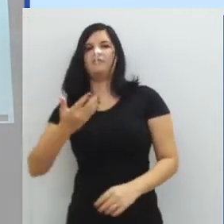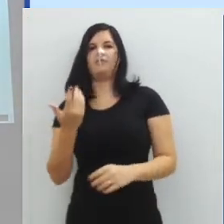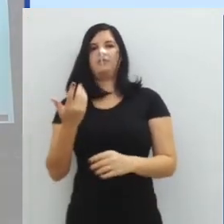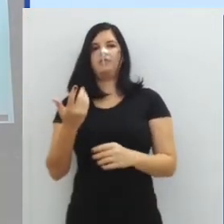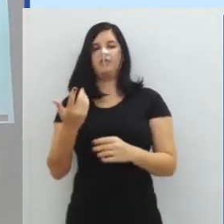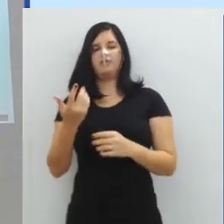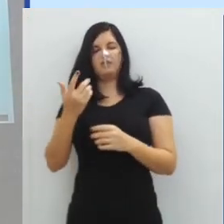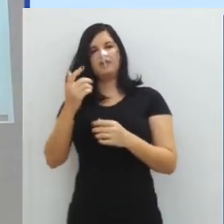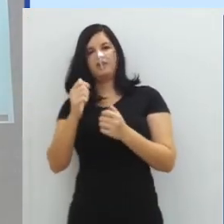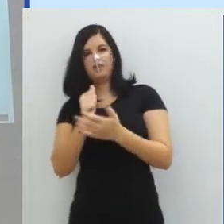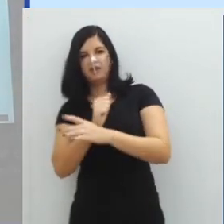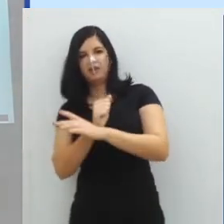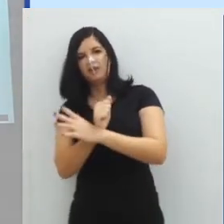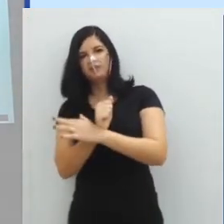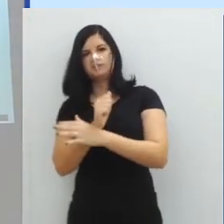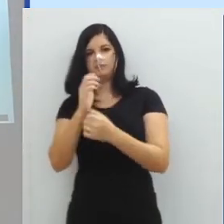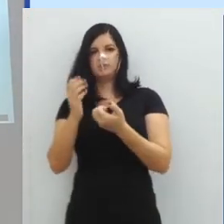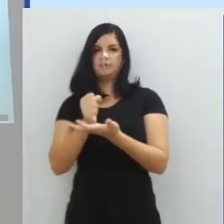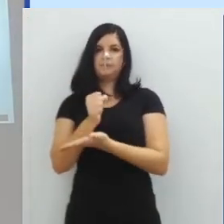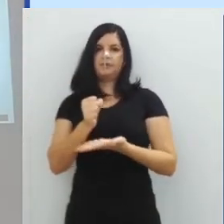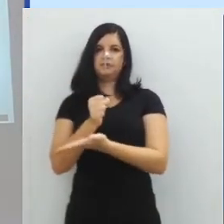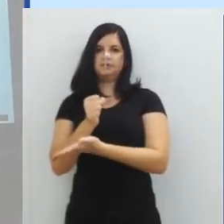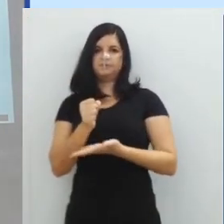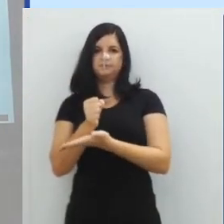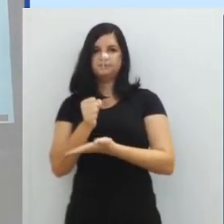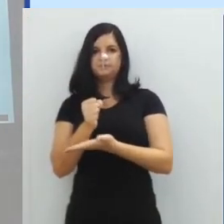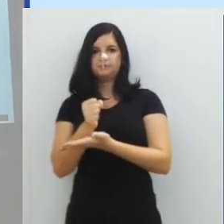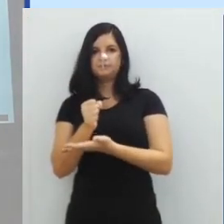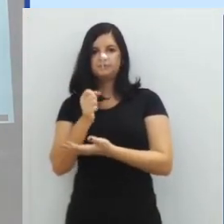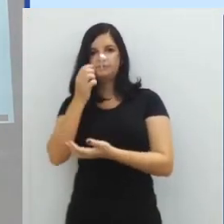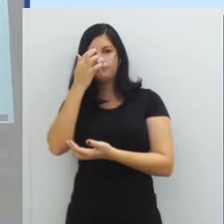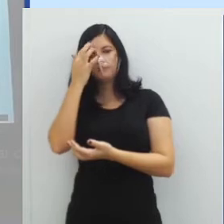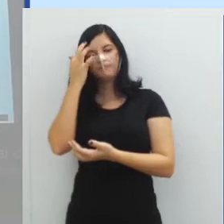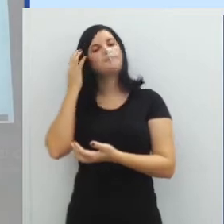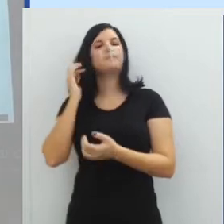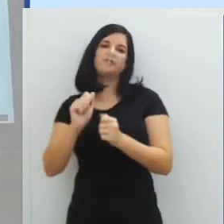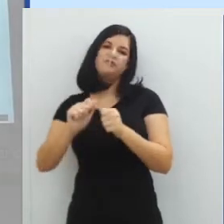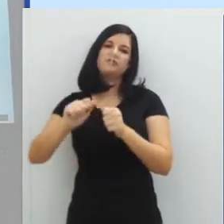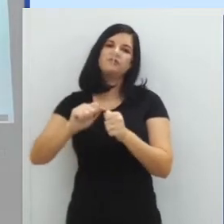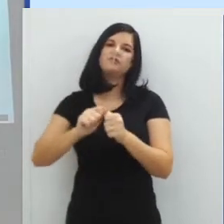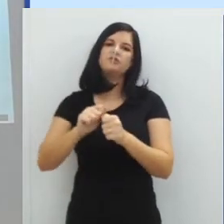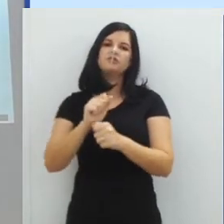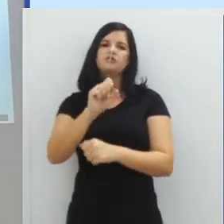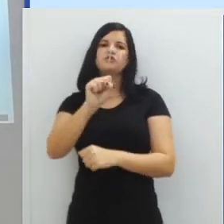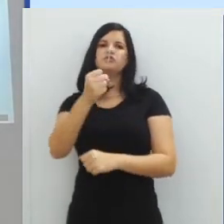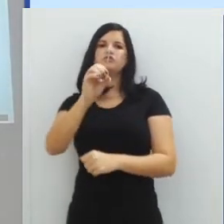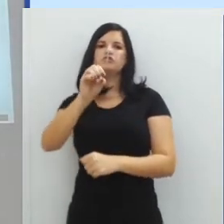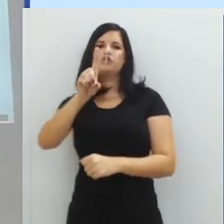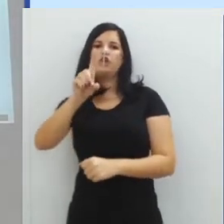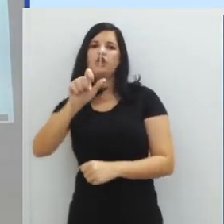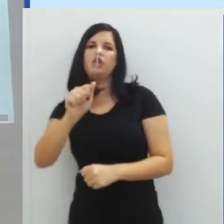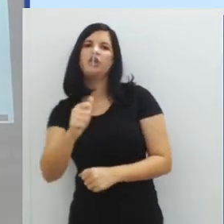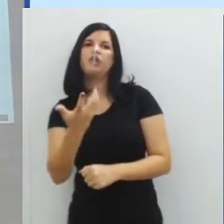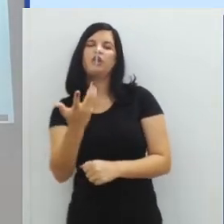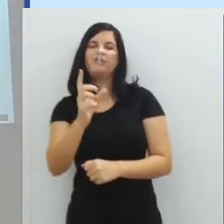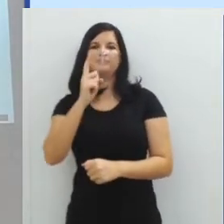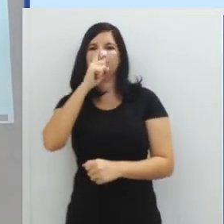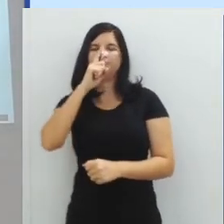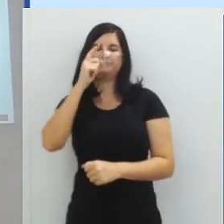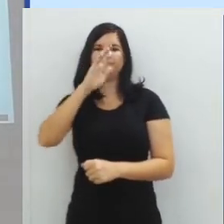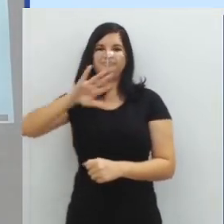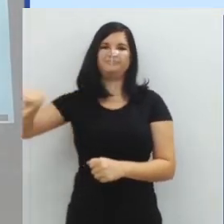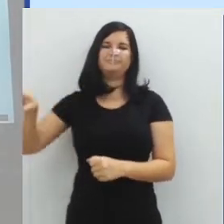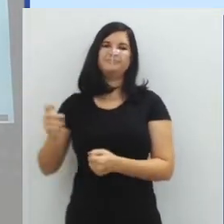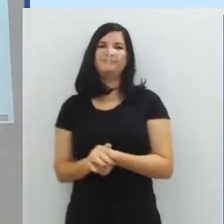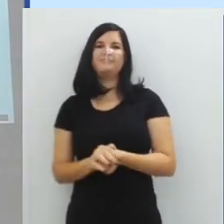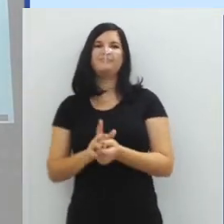base. E você pode fazer o teste com soda cáustica, vinagre, soda cáustica não, porque é perigoso. Perdão.